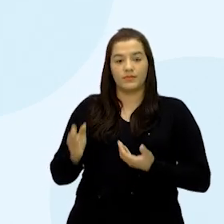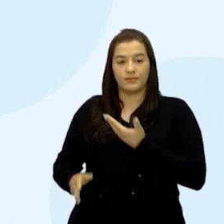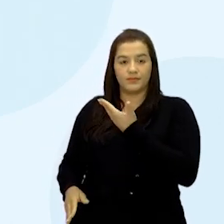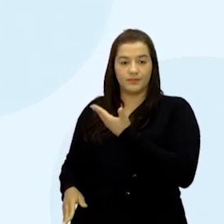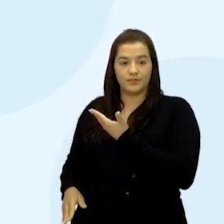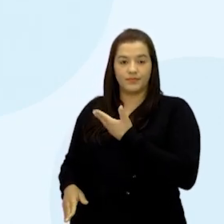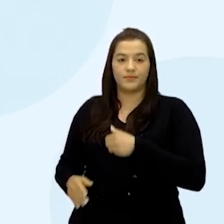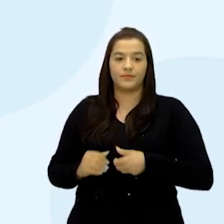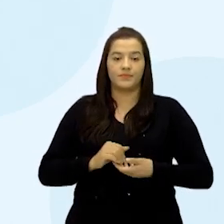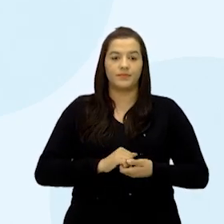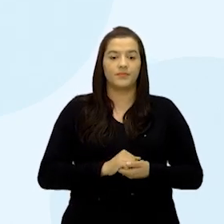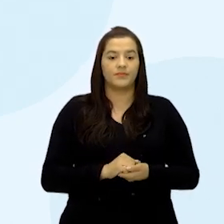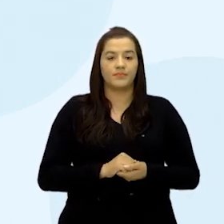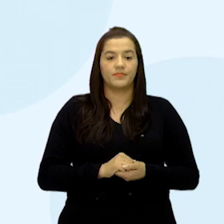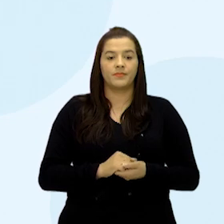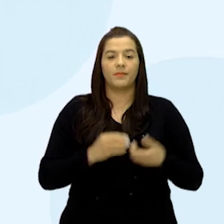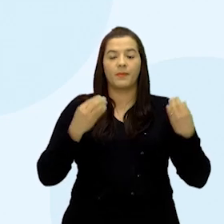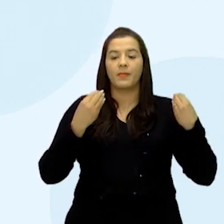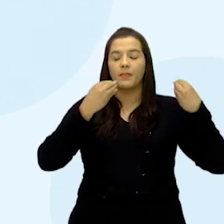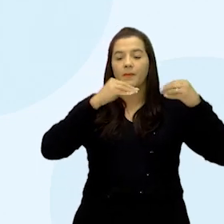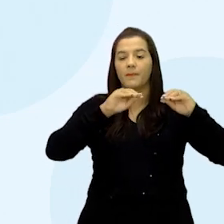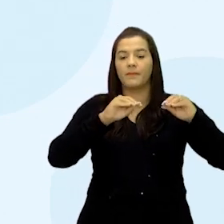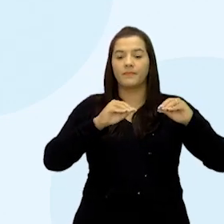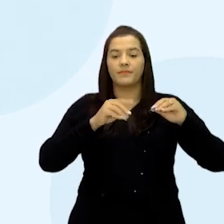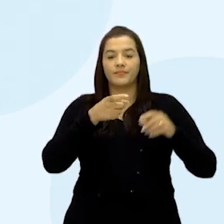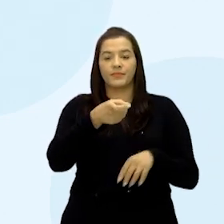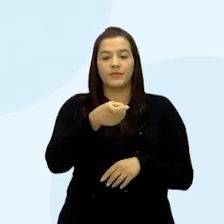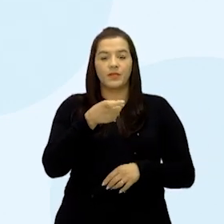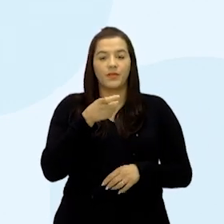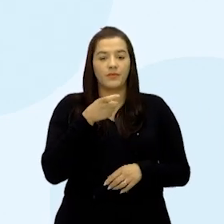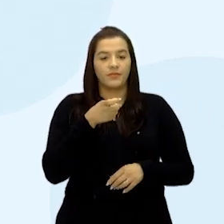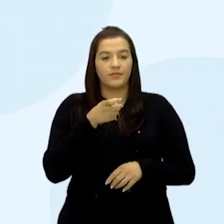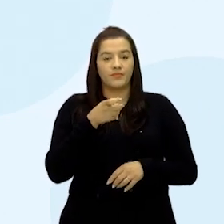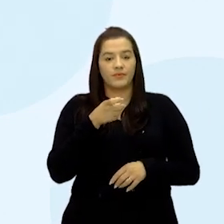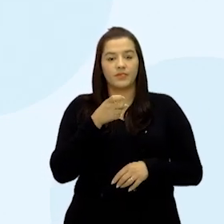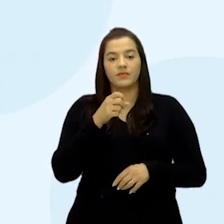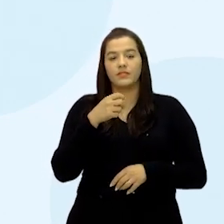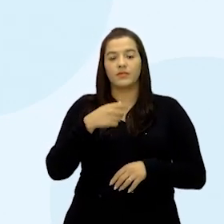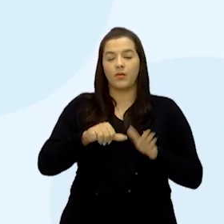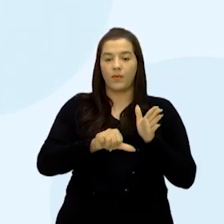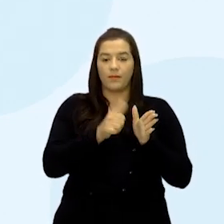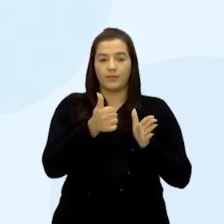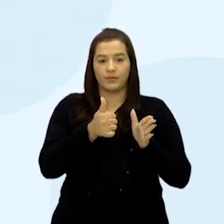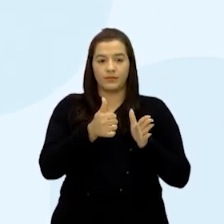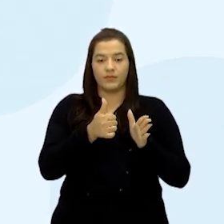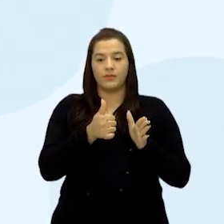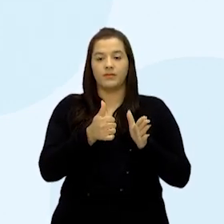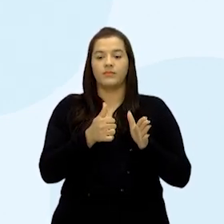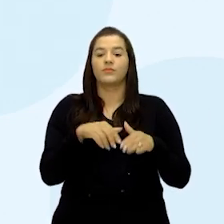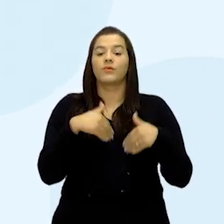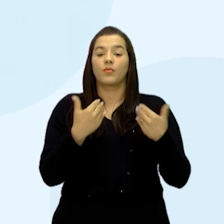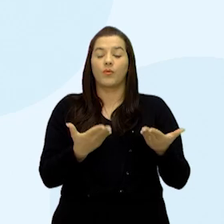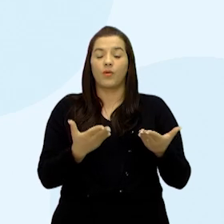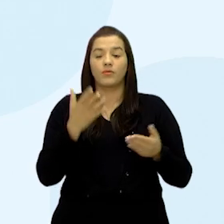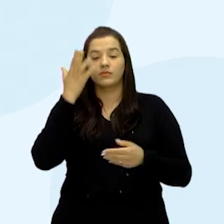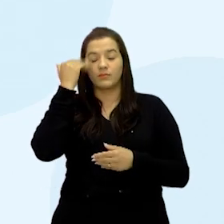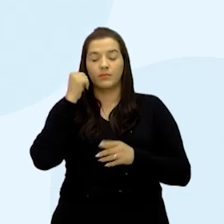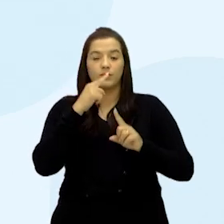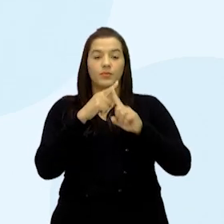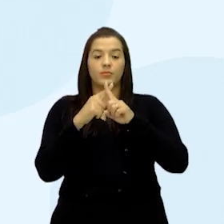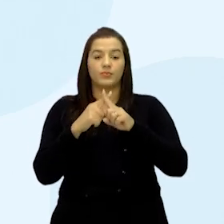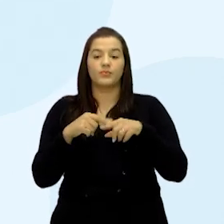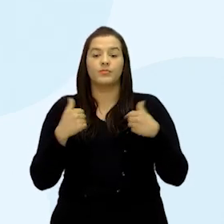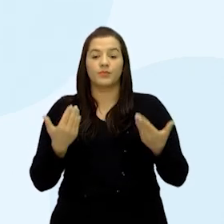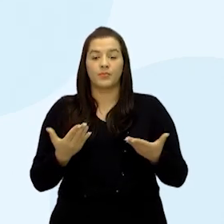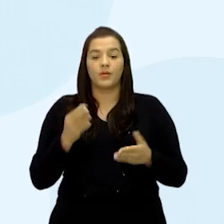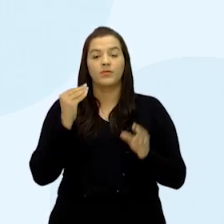certo? Então, olha lá, ó. Primeira coisa que a gente vai falar, ó, fixe o primeiro termo, né? Já que como você vai saber qual que é o múltiplo que você quer?